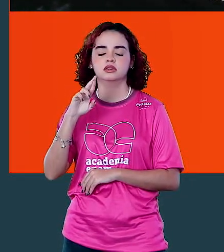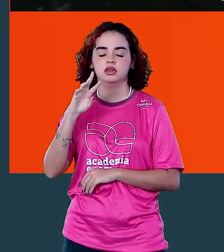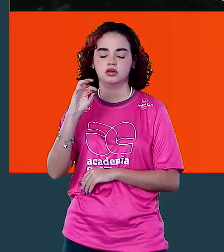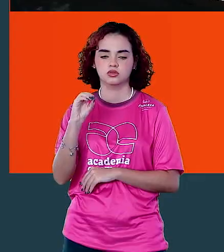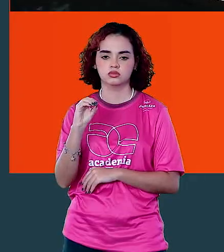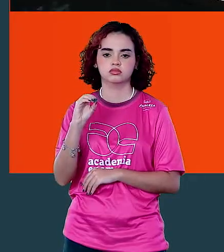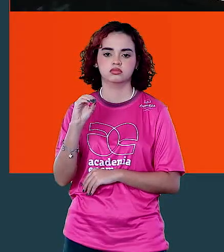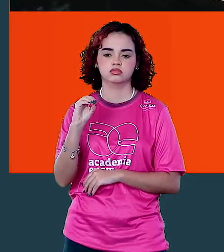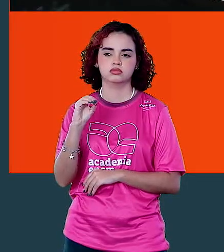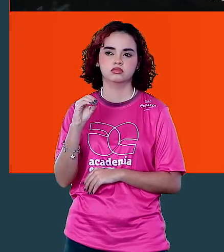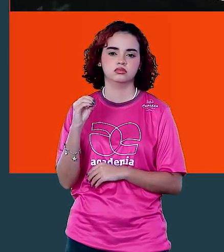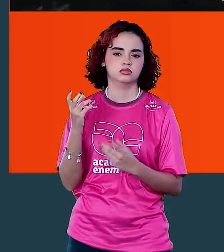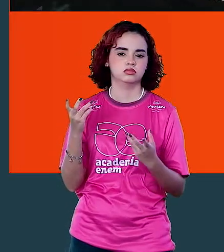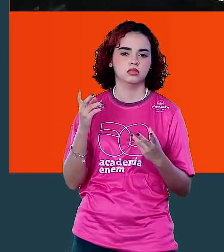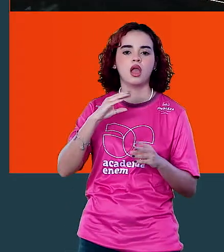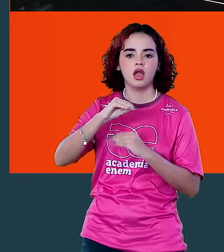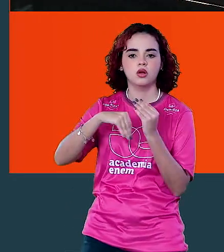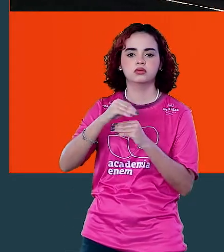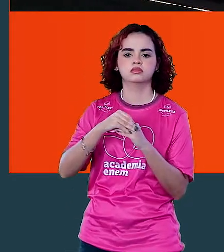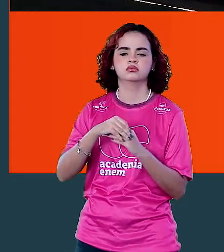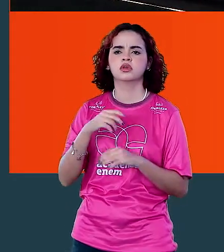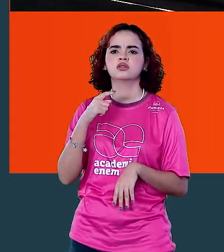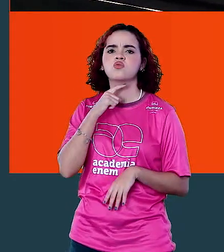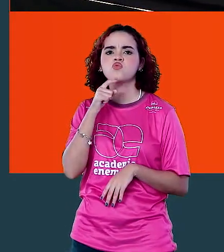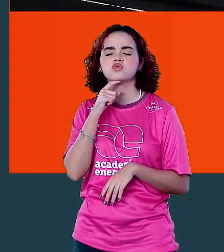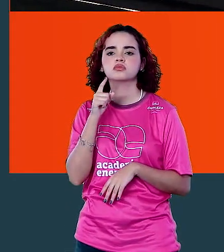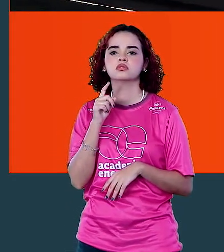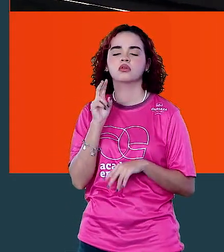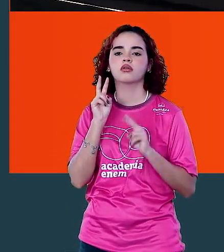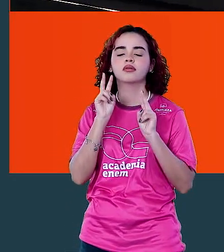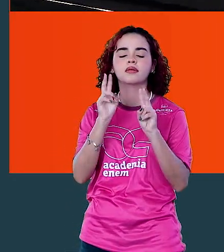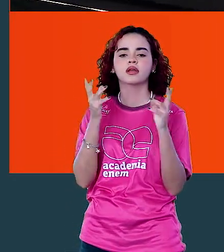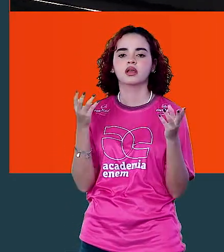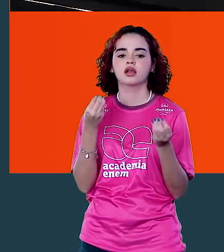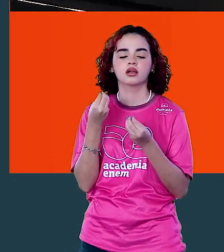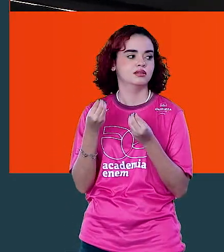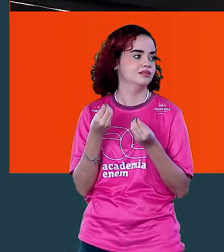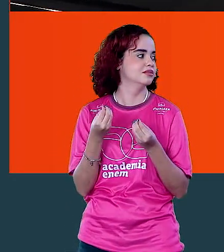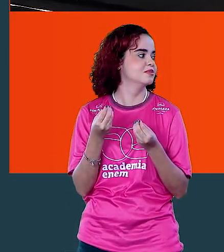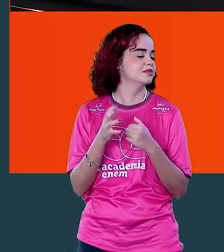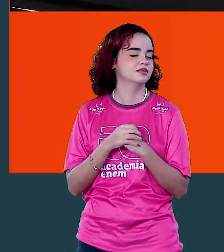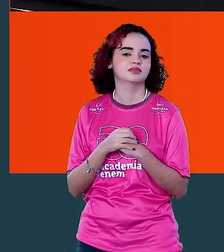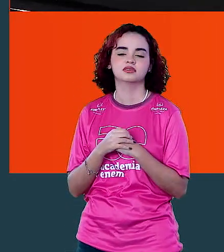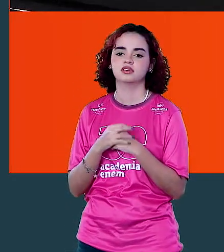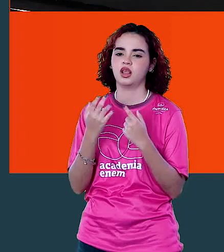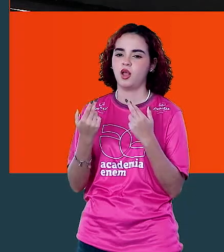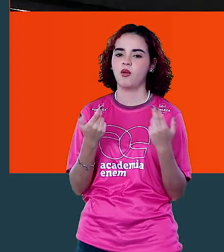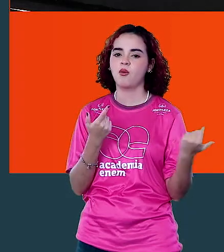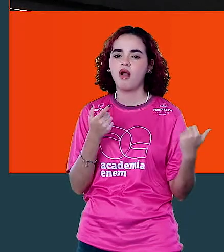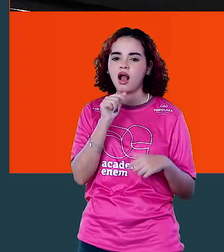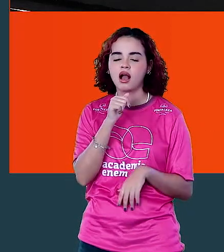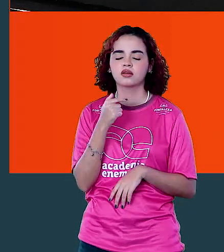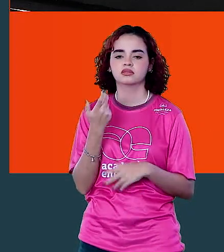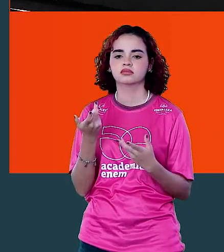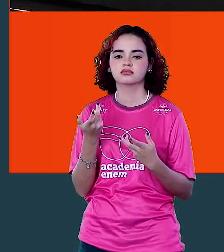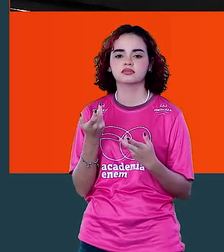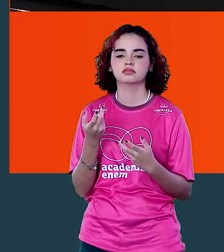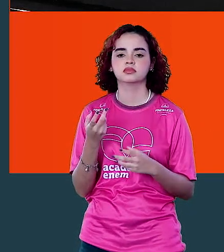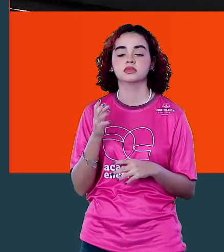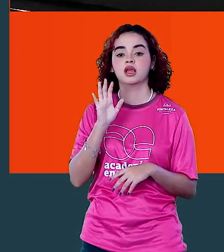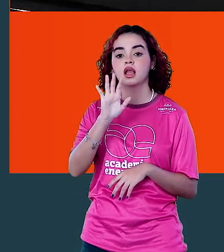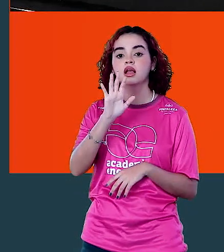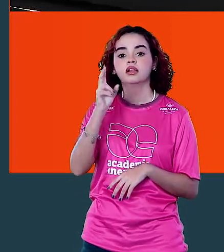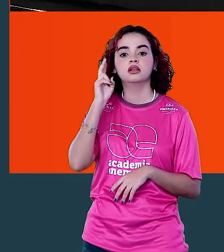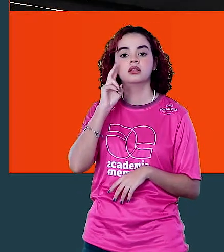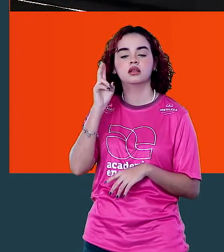Homogênea. Oxe, Ed, eu não consigo nem ver. Como é que eu vou ver? Aqui eu estou vendo pelo menos a água. Ei, cara, toda mistura que